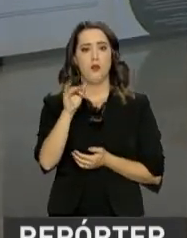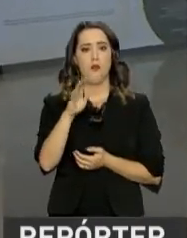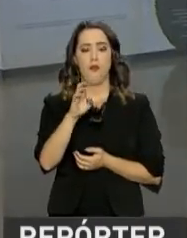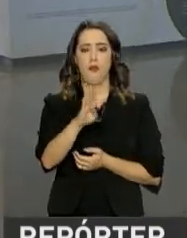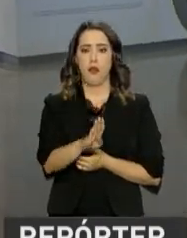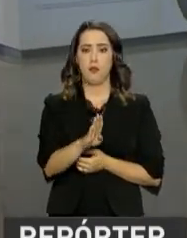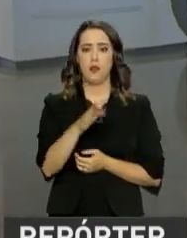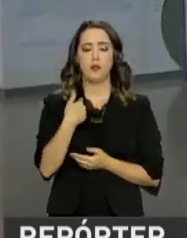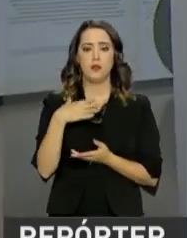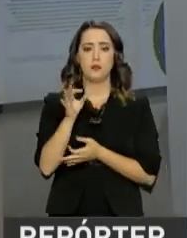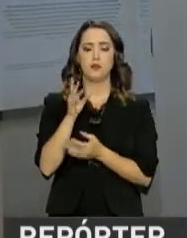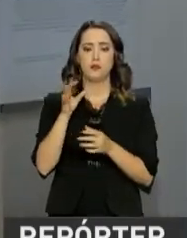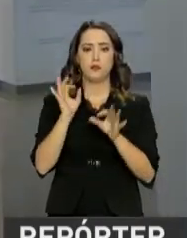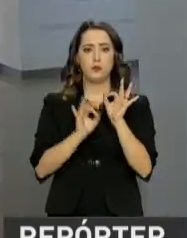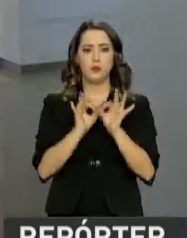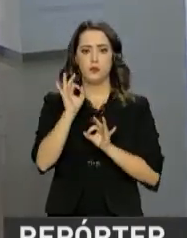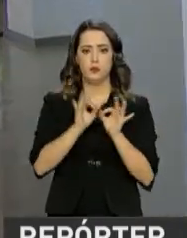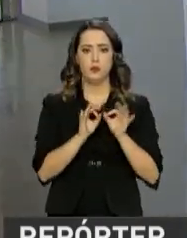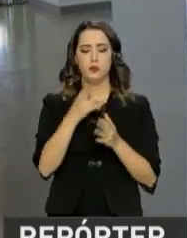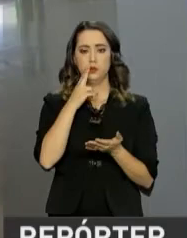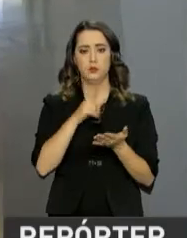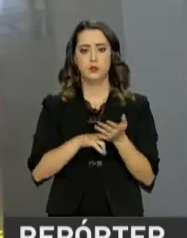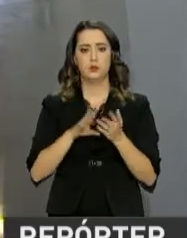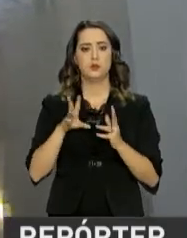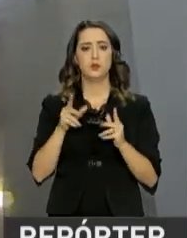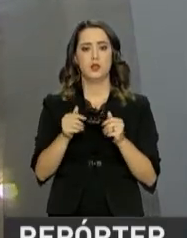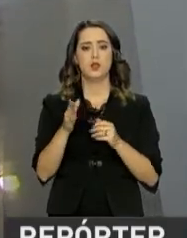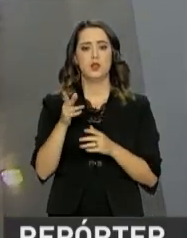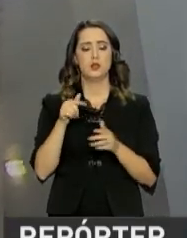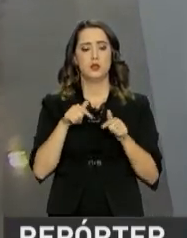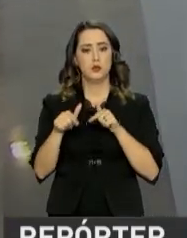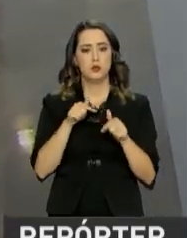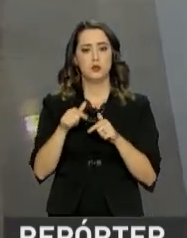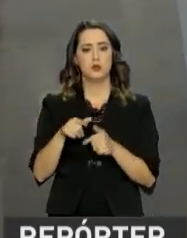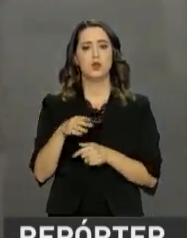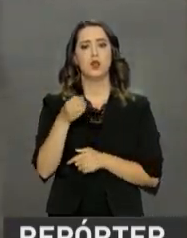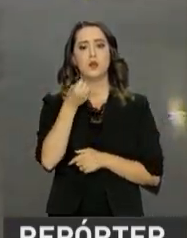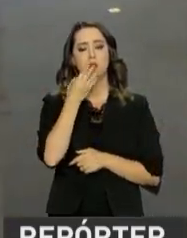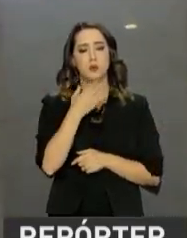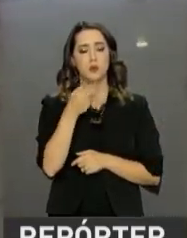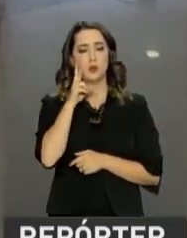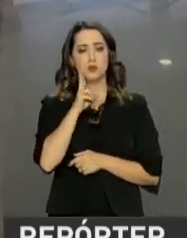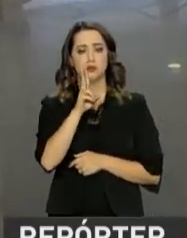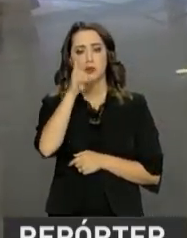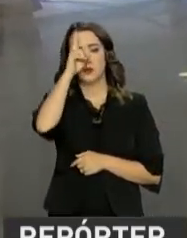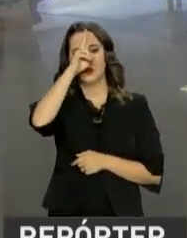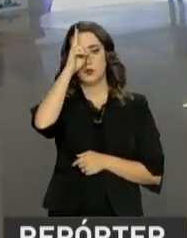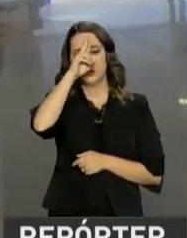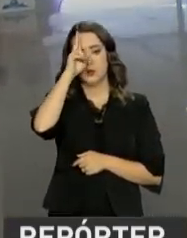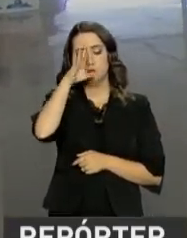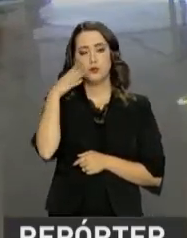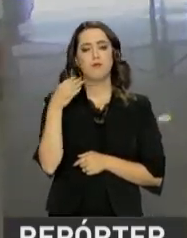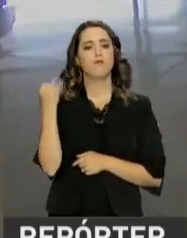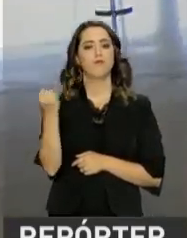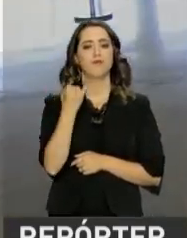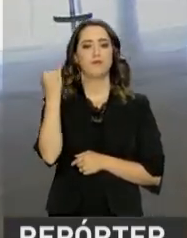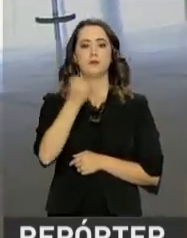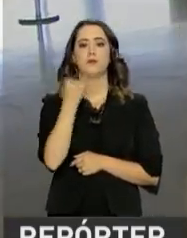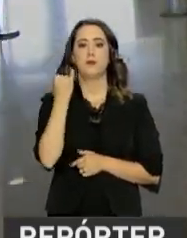organizado pelos correios é todo um material interessante uma documentação histórica e muito